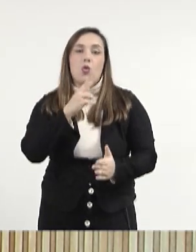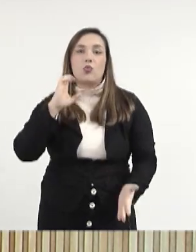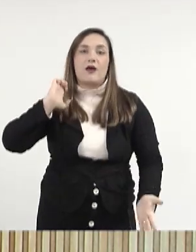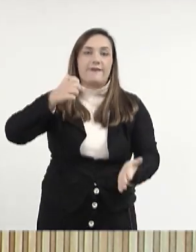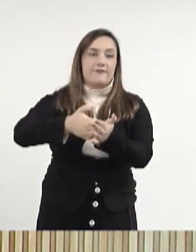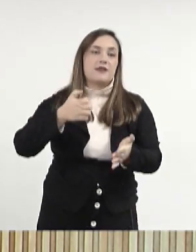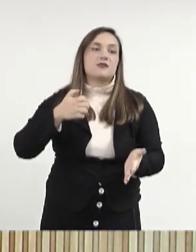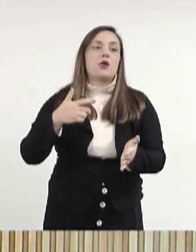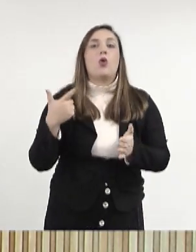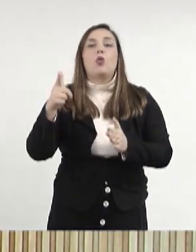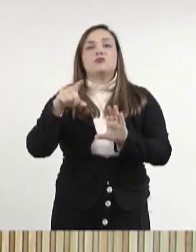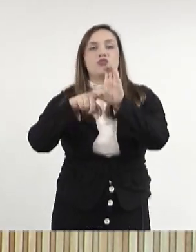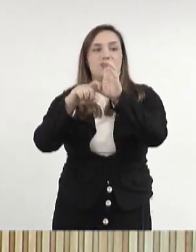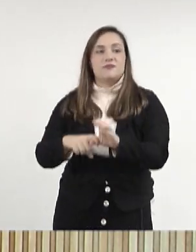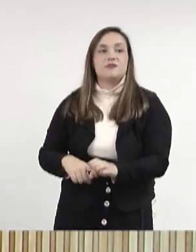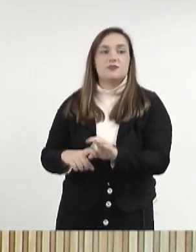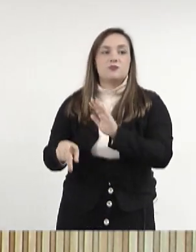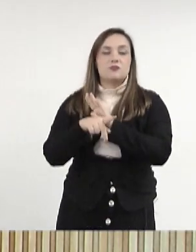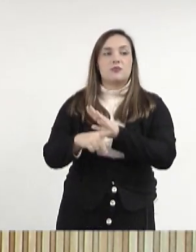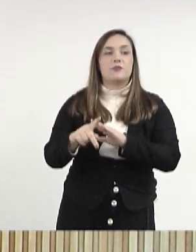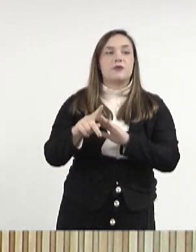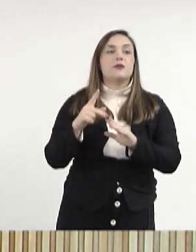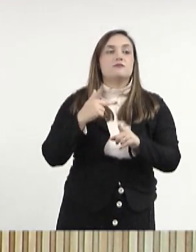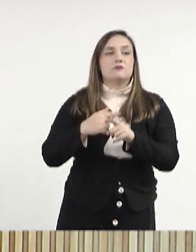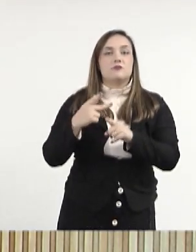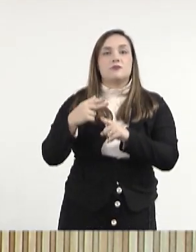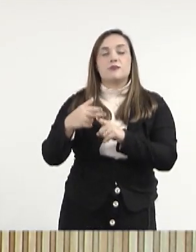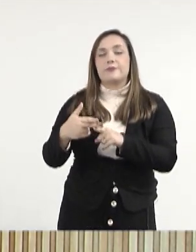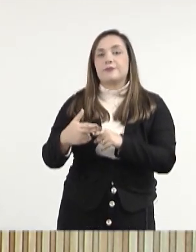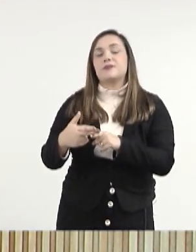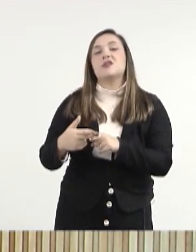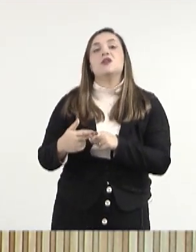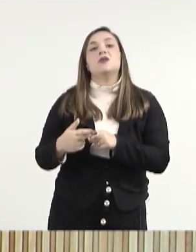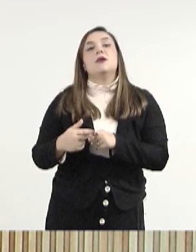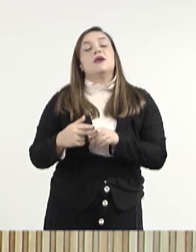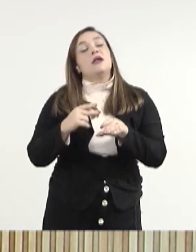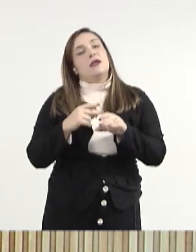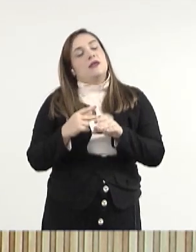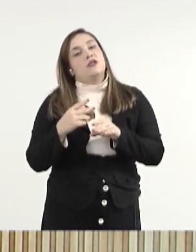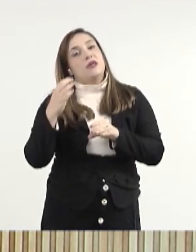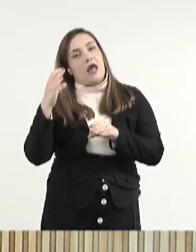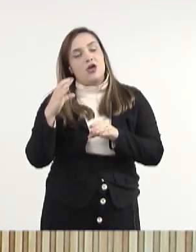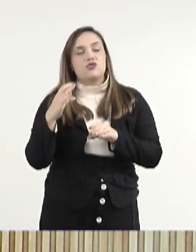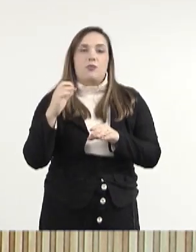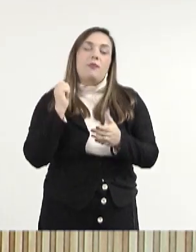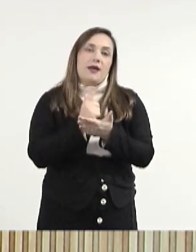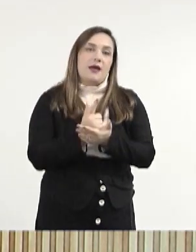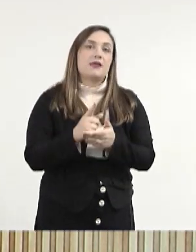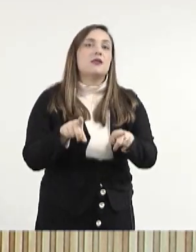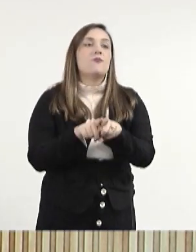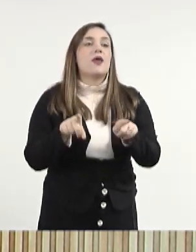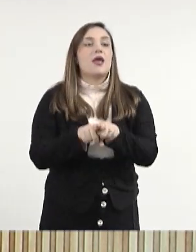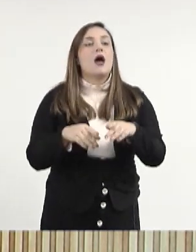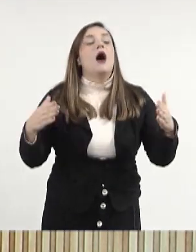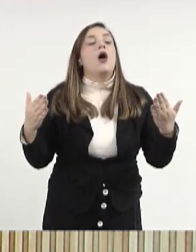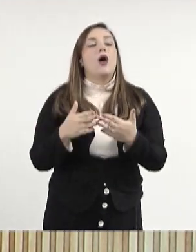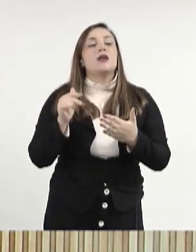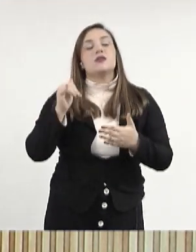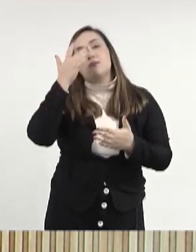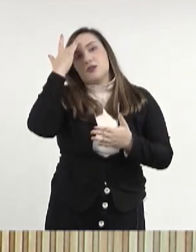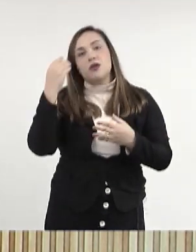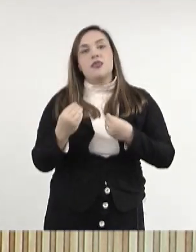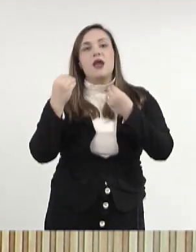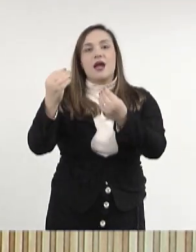vista para outras possibilidades de refinanciamento previstas por esse grande refis, e também esticou o prazo para quem ainda não